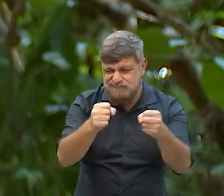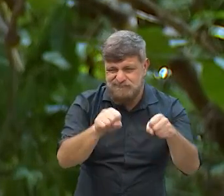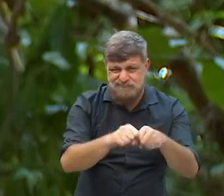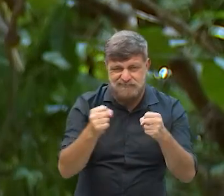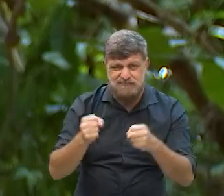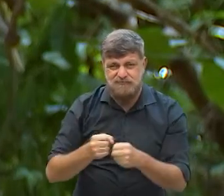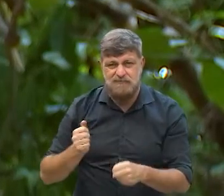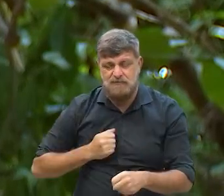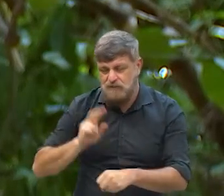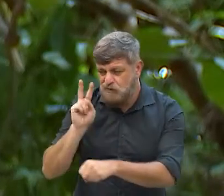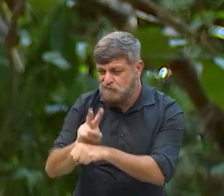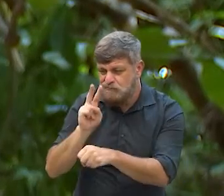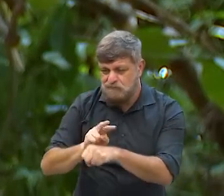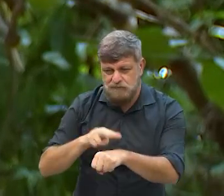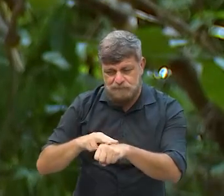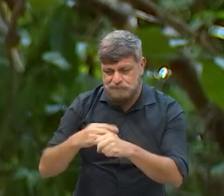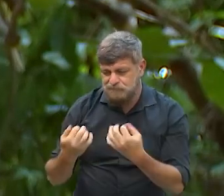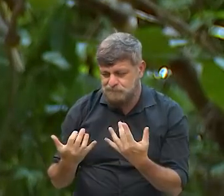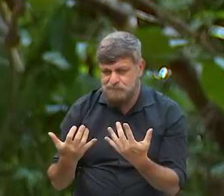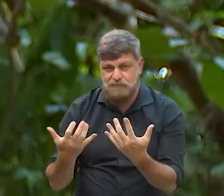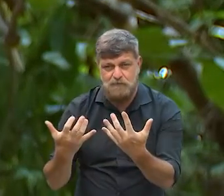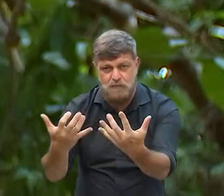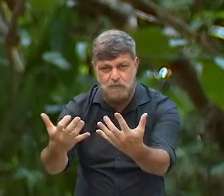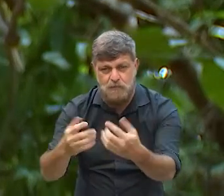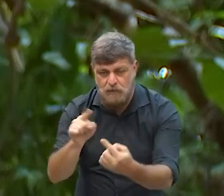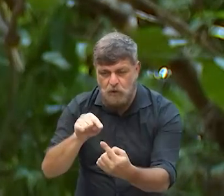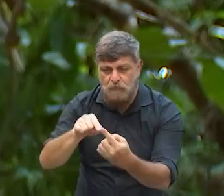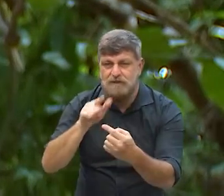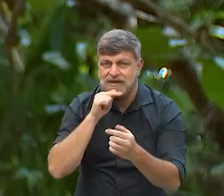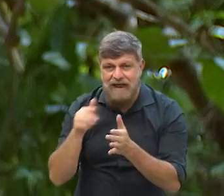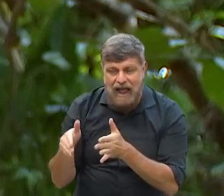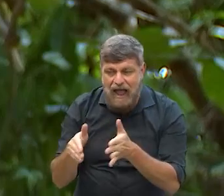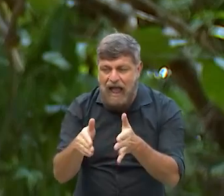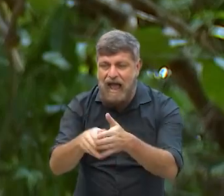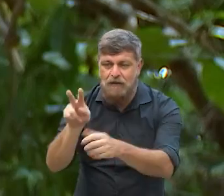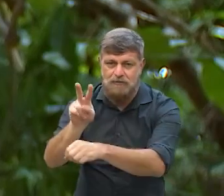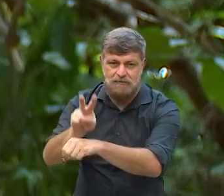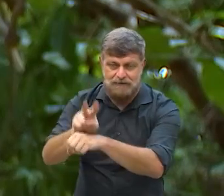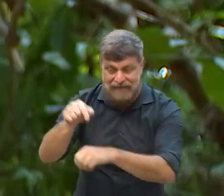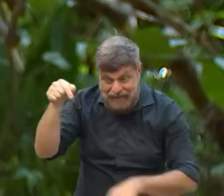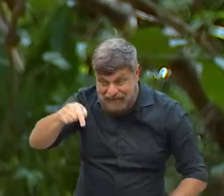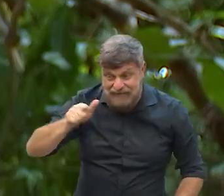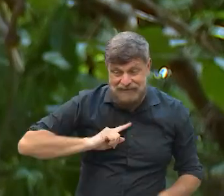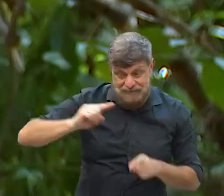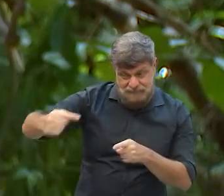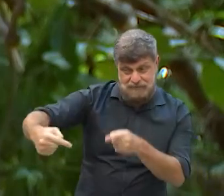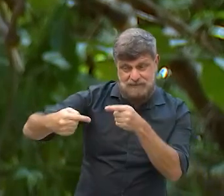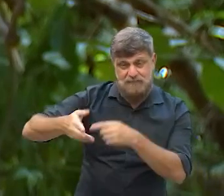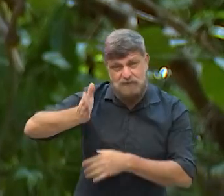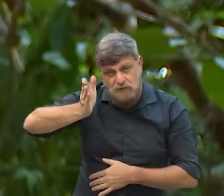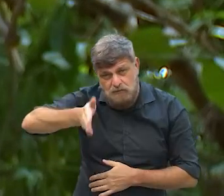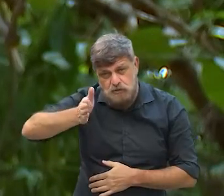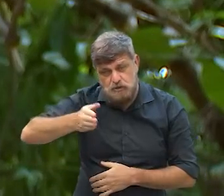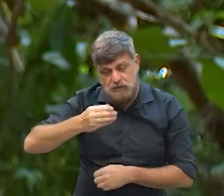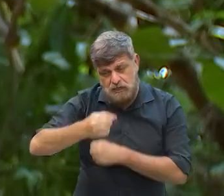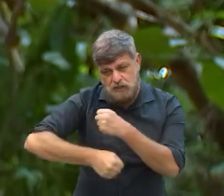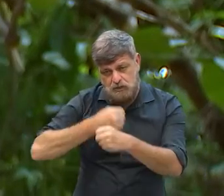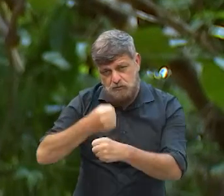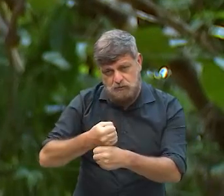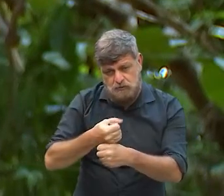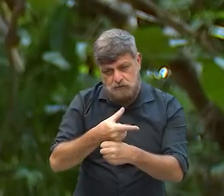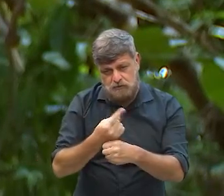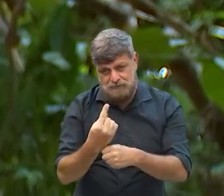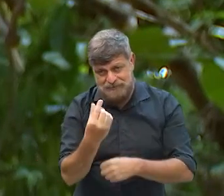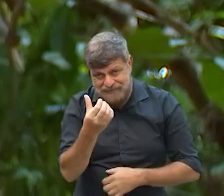aquela cobertura vegetal que deveria e que protege o recurso hídrico, né? Então ali a gente já tem um desafio, e desde 2016, que foi quando a